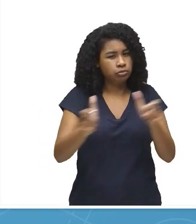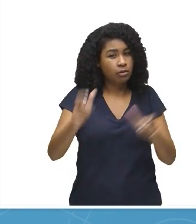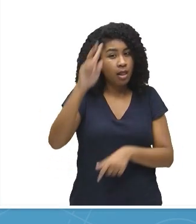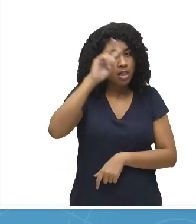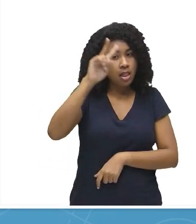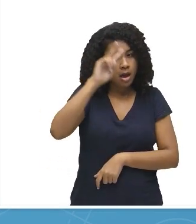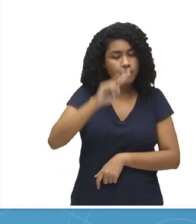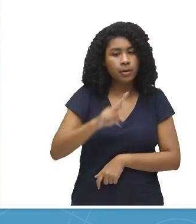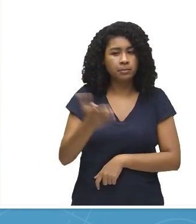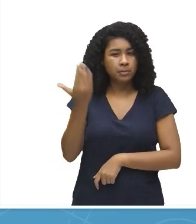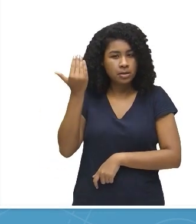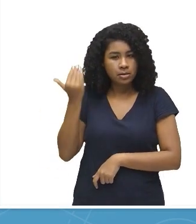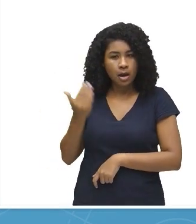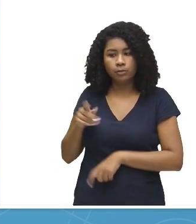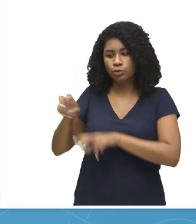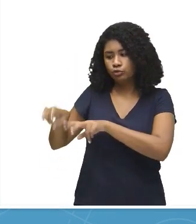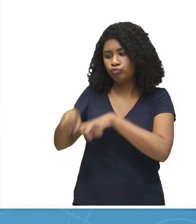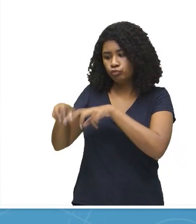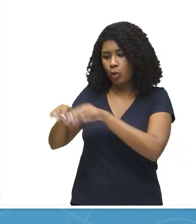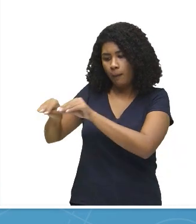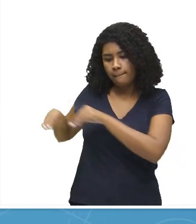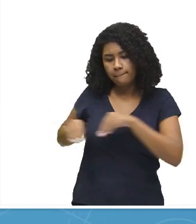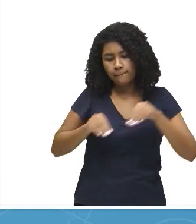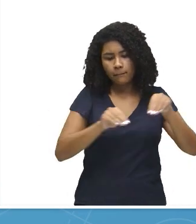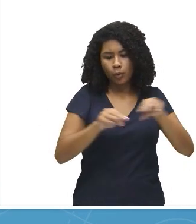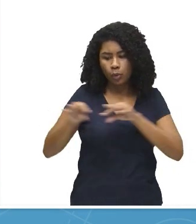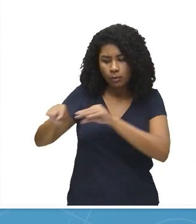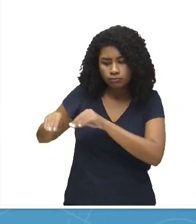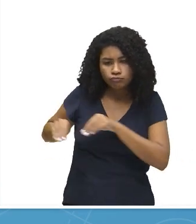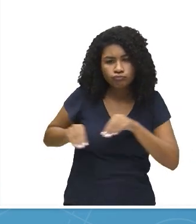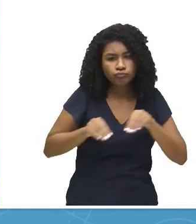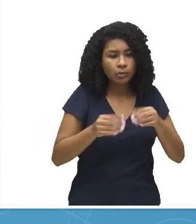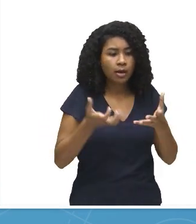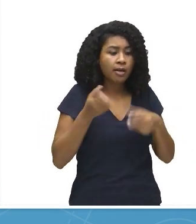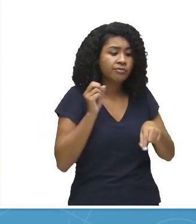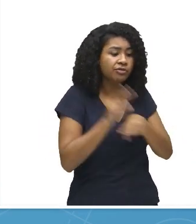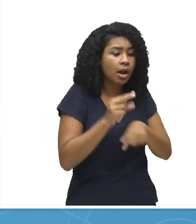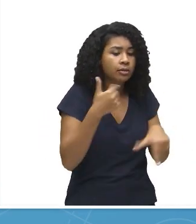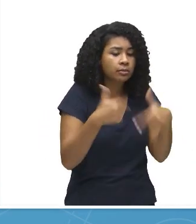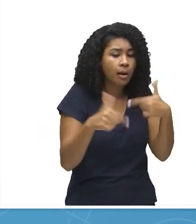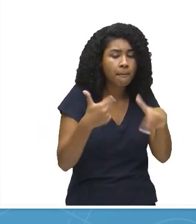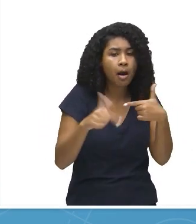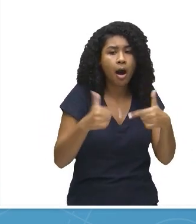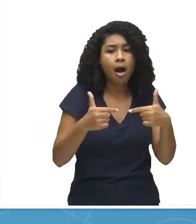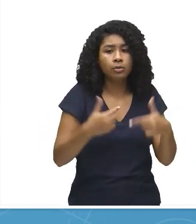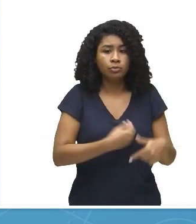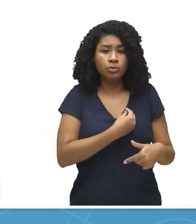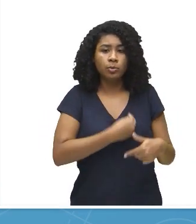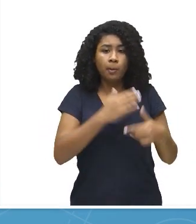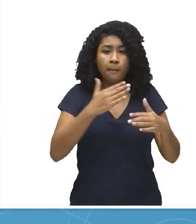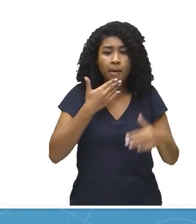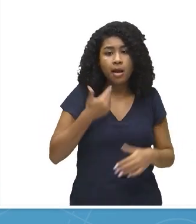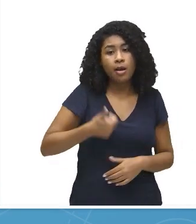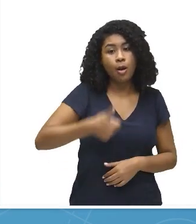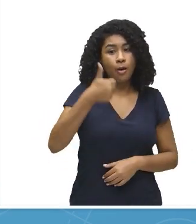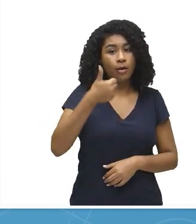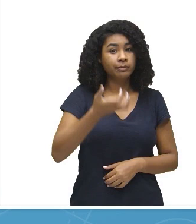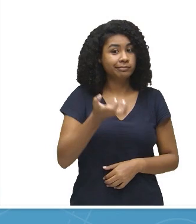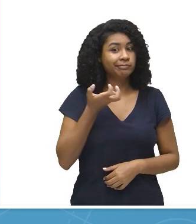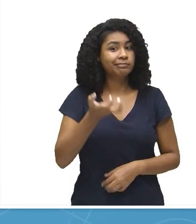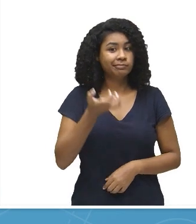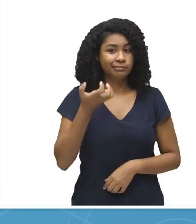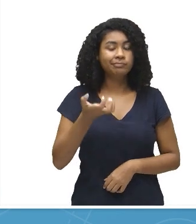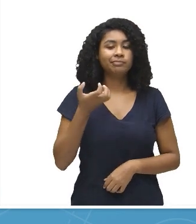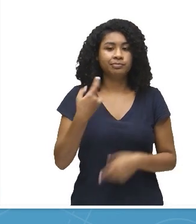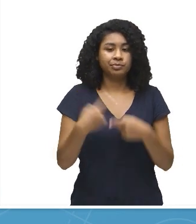A população ela sai em busca de emprego, de melhores condições de vida no meio urbano devido à